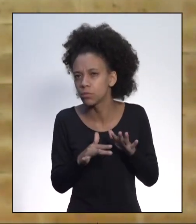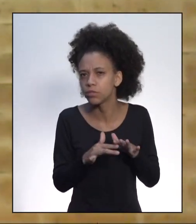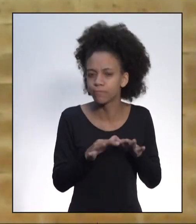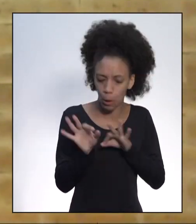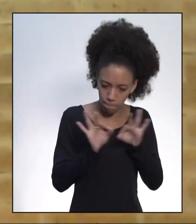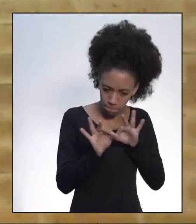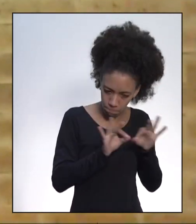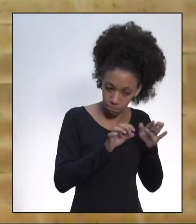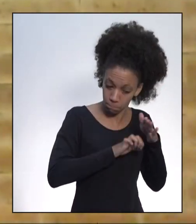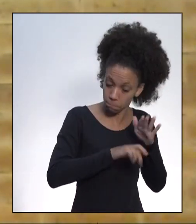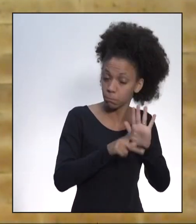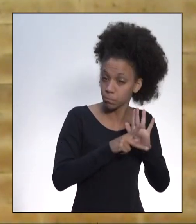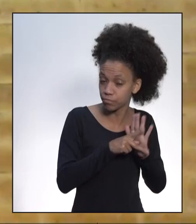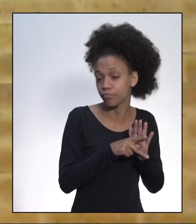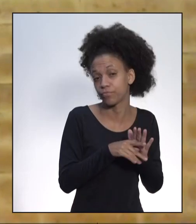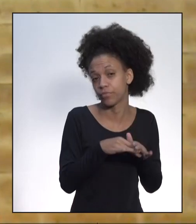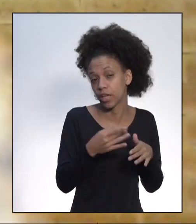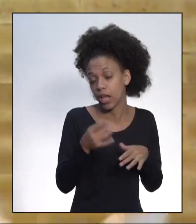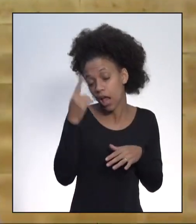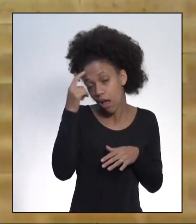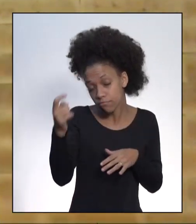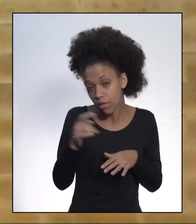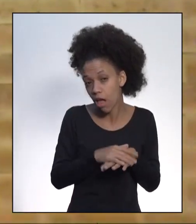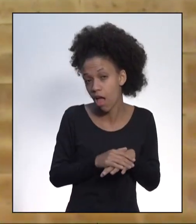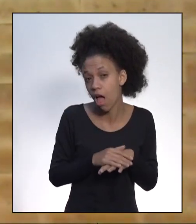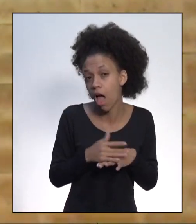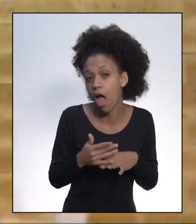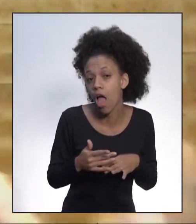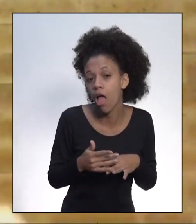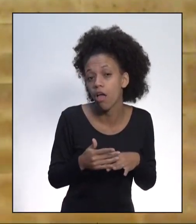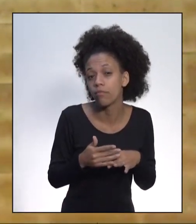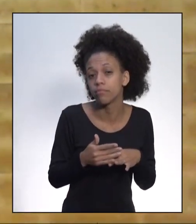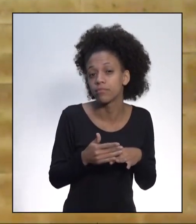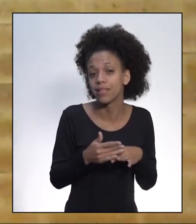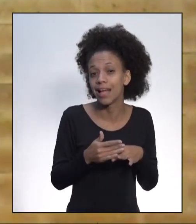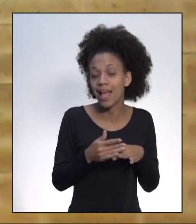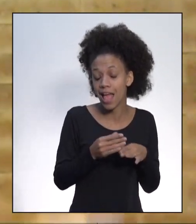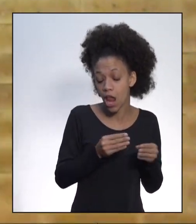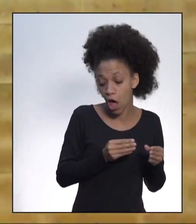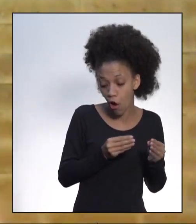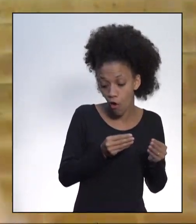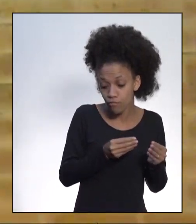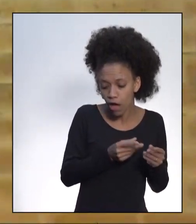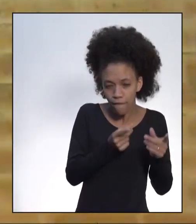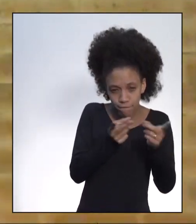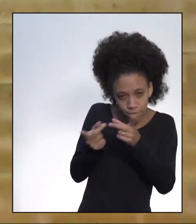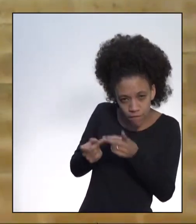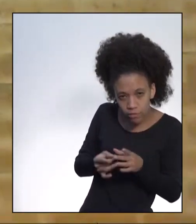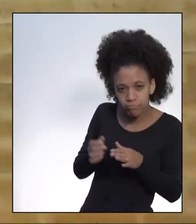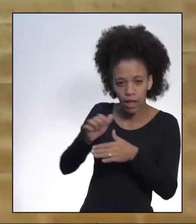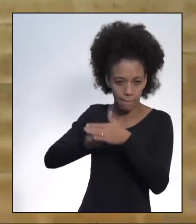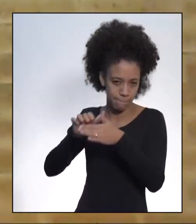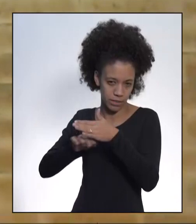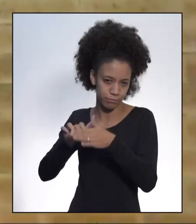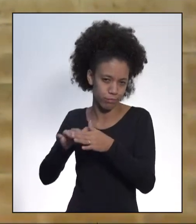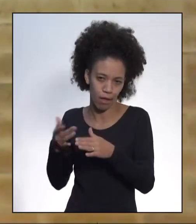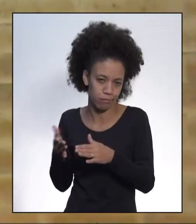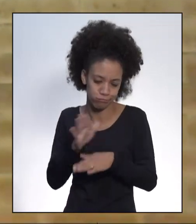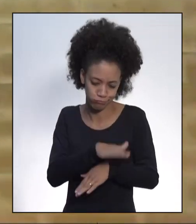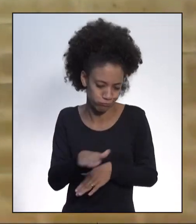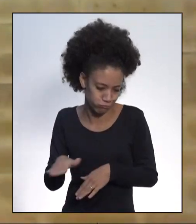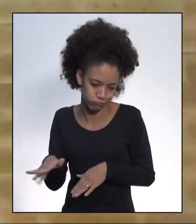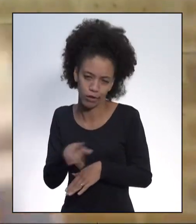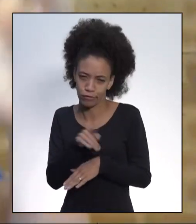própria empresa, onde a minha ideia era ir para as escolas, para as empresas, né? Na época eu dava aula nessas escolas de franquia, vocês